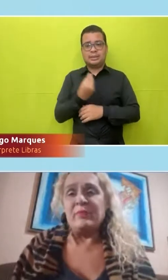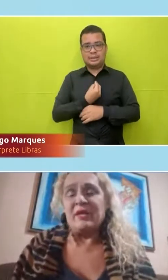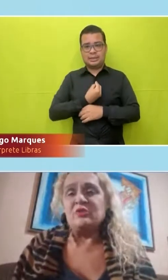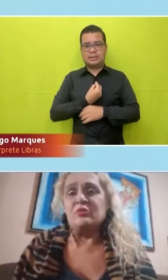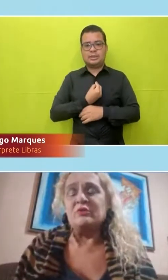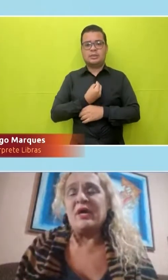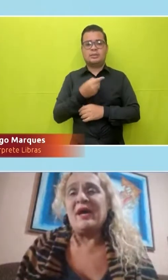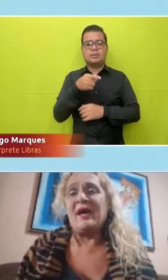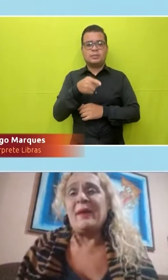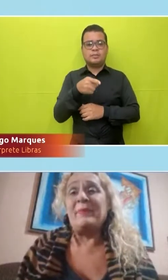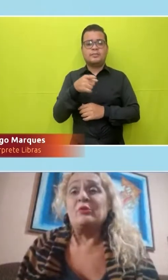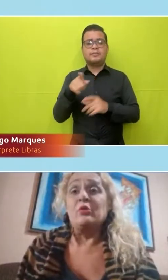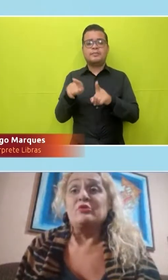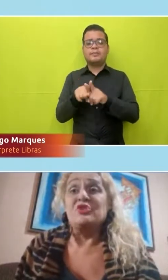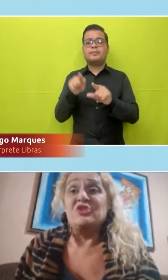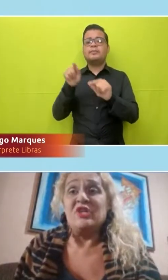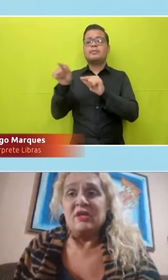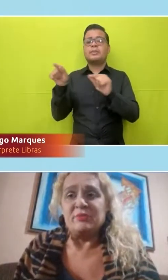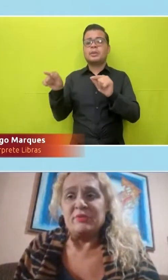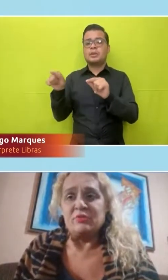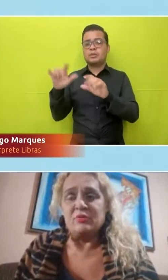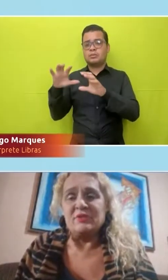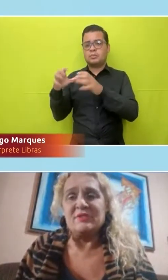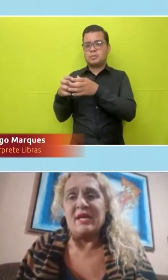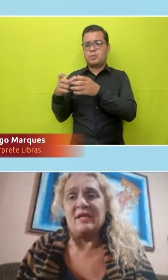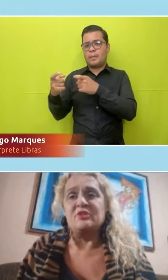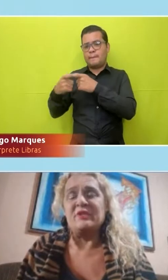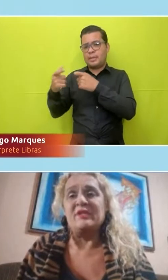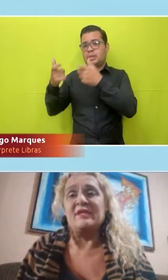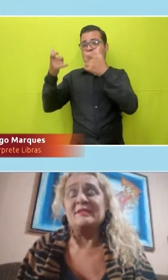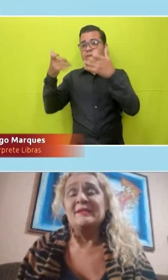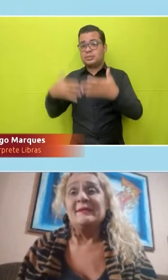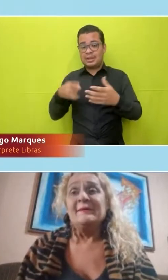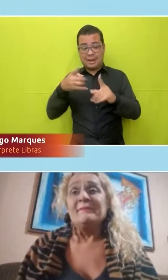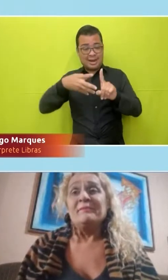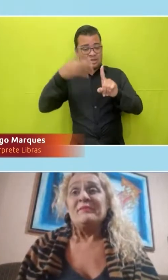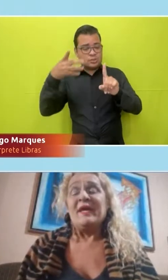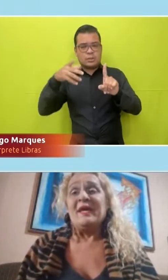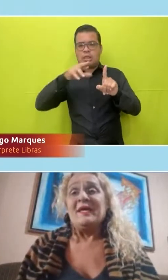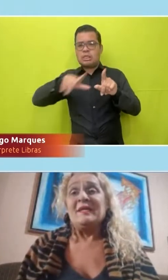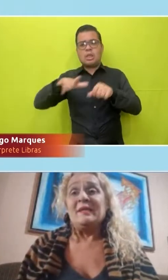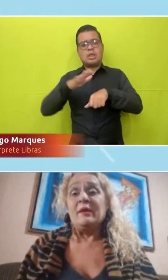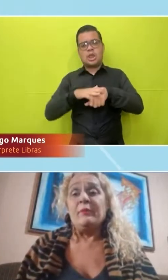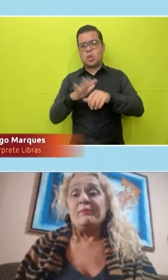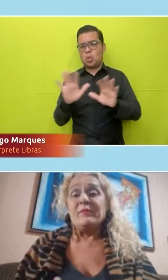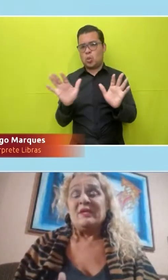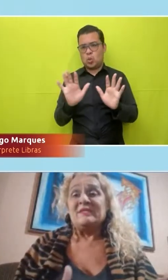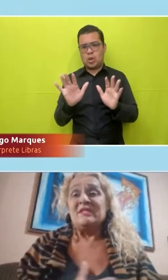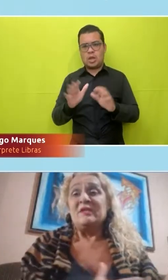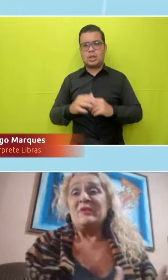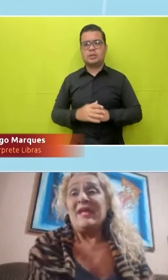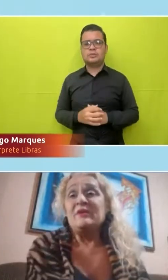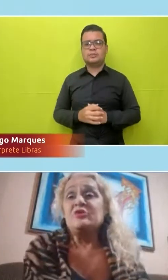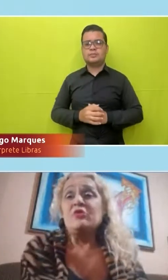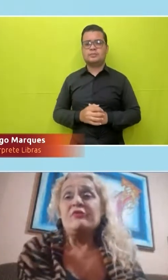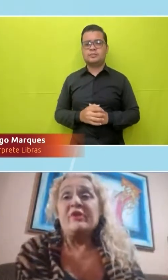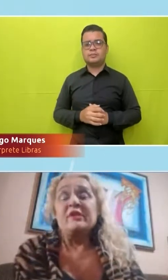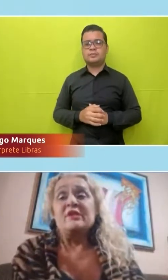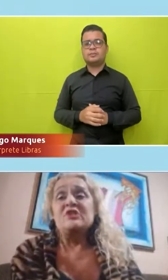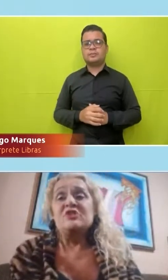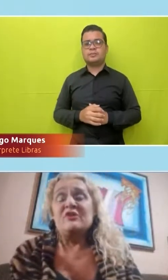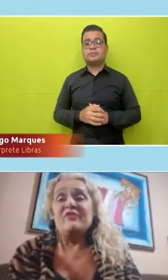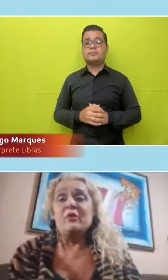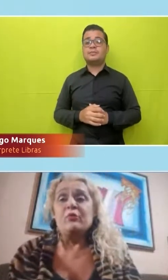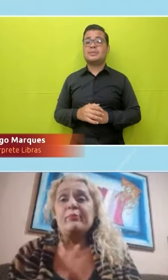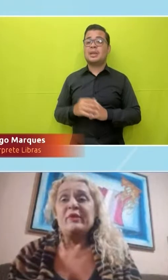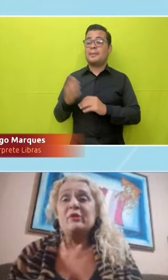compêndios médicos a patologia das pessoas LGBTs, né? Então, se na década de 90 a